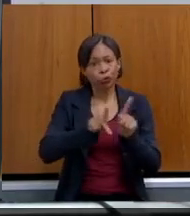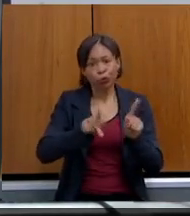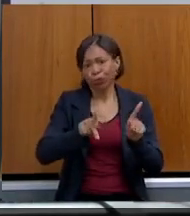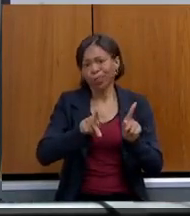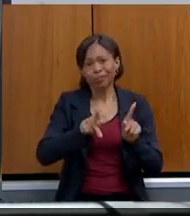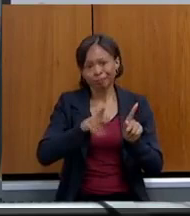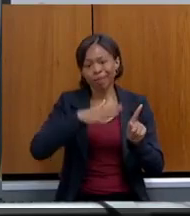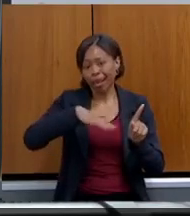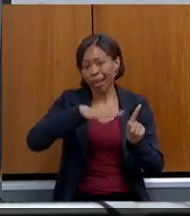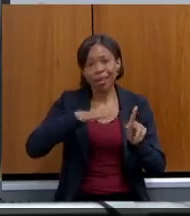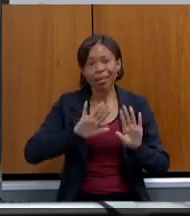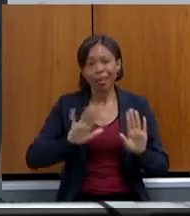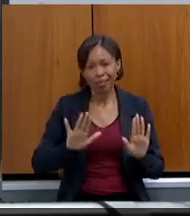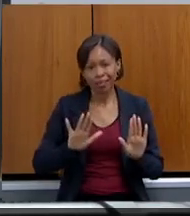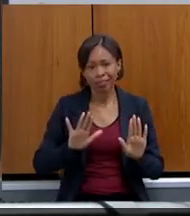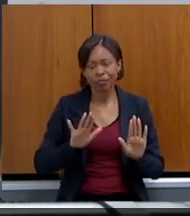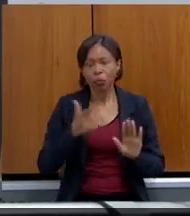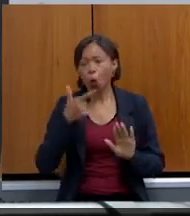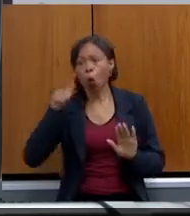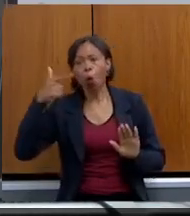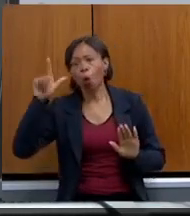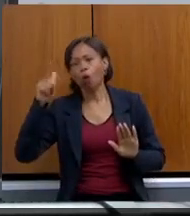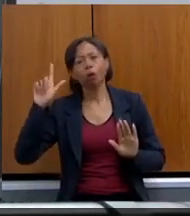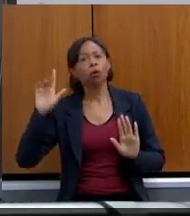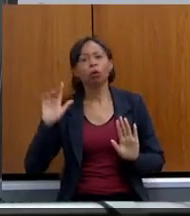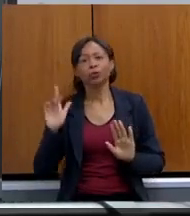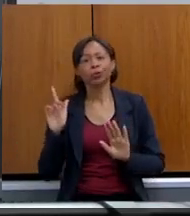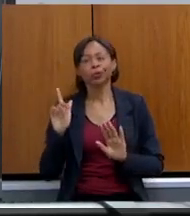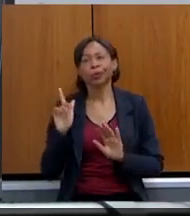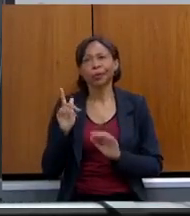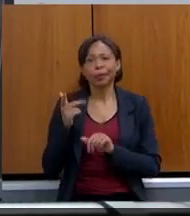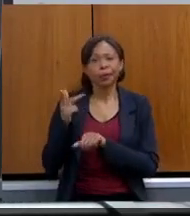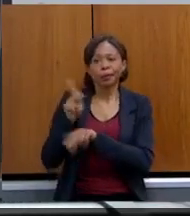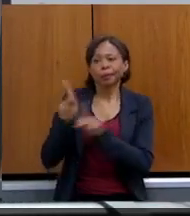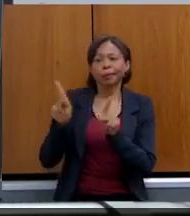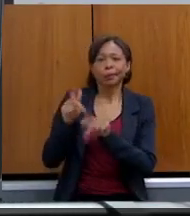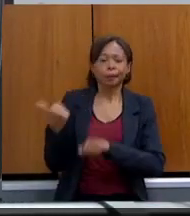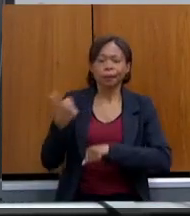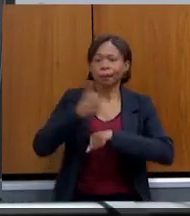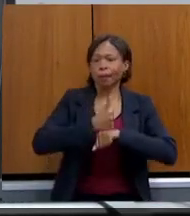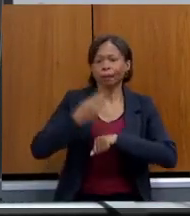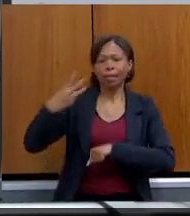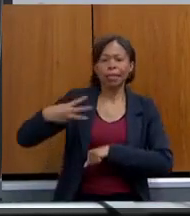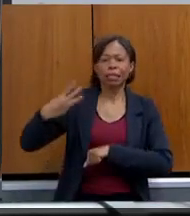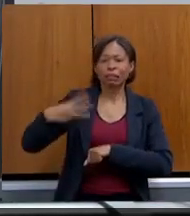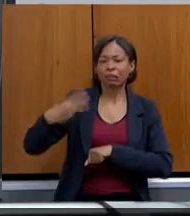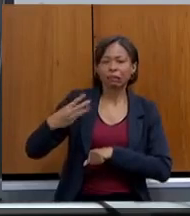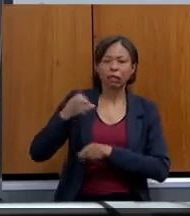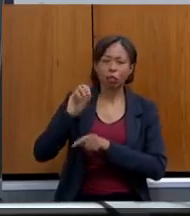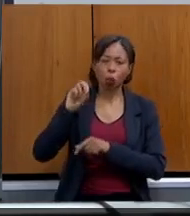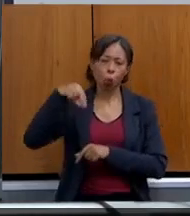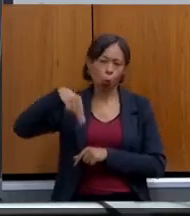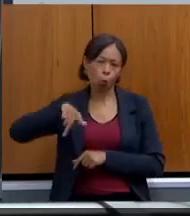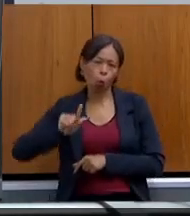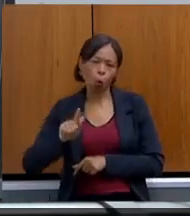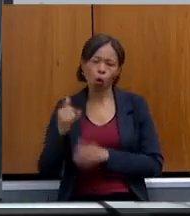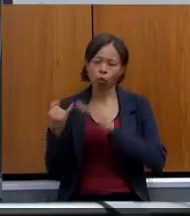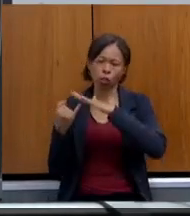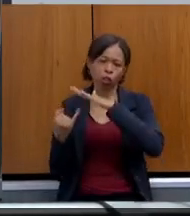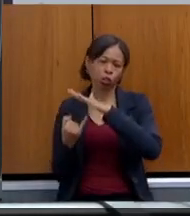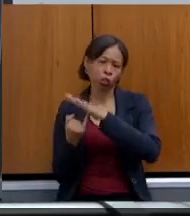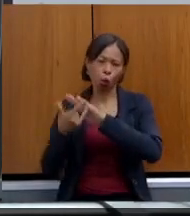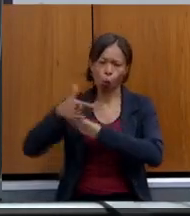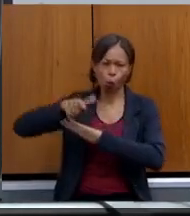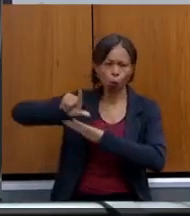aí né a exigência de abrir uma gestão escolar para uma terceirização né Por uma ONG para uma instituição de